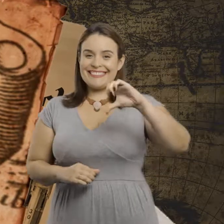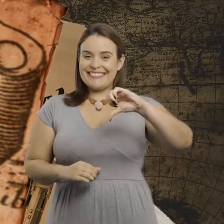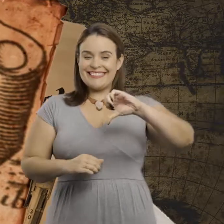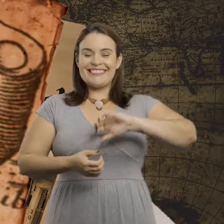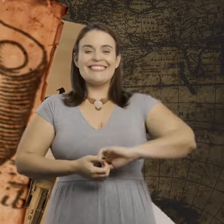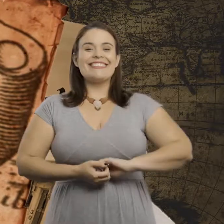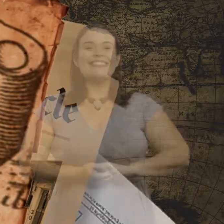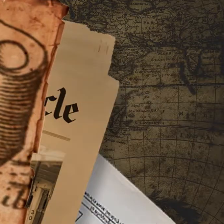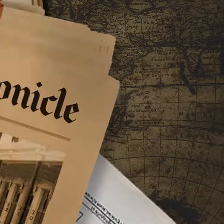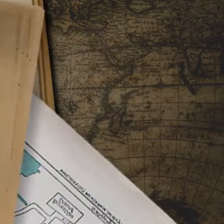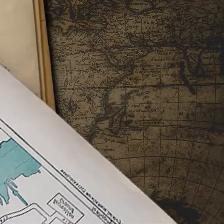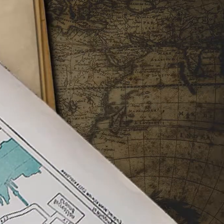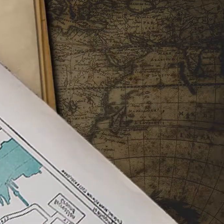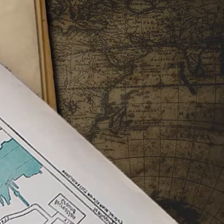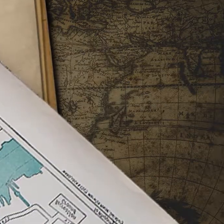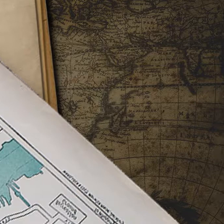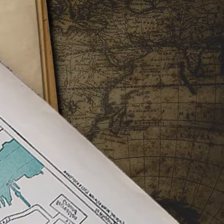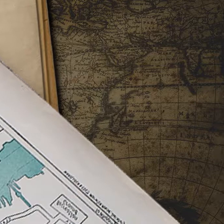Capítulo 19.